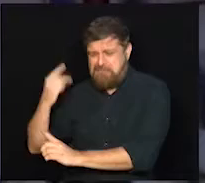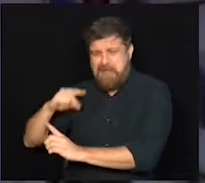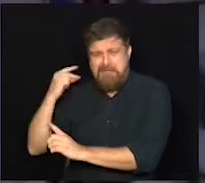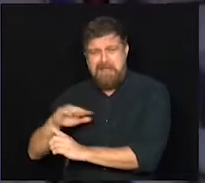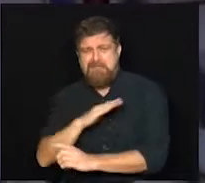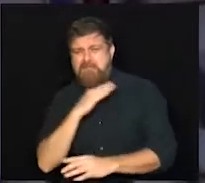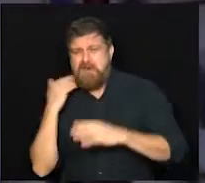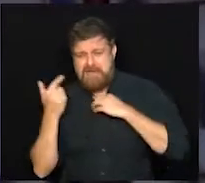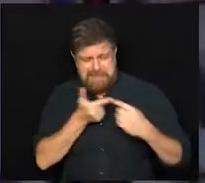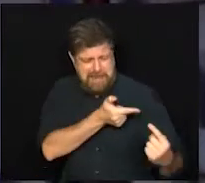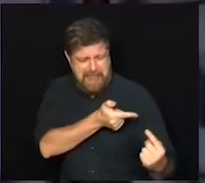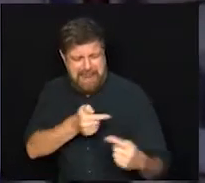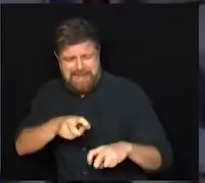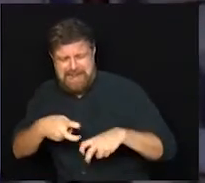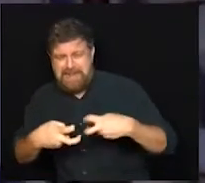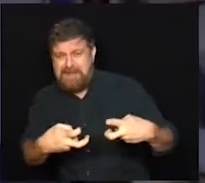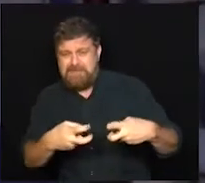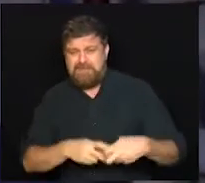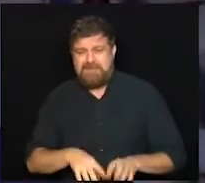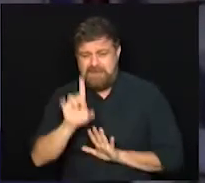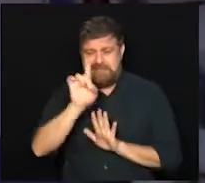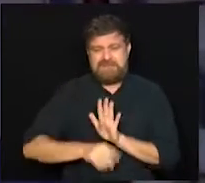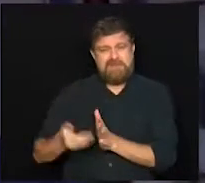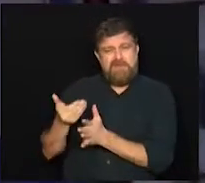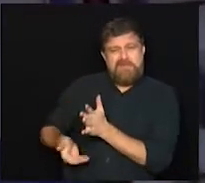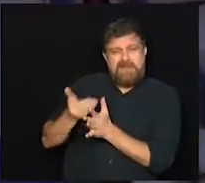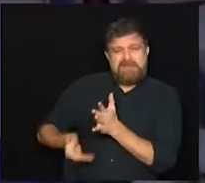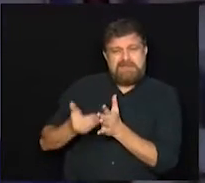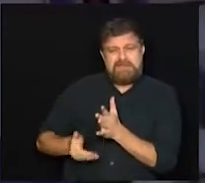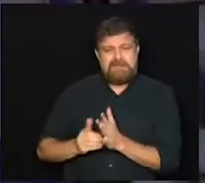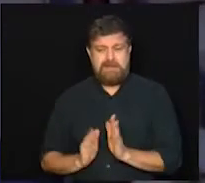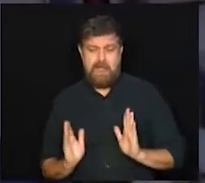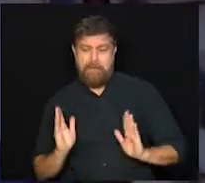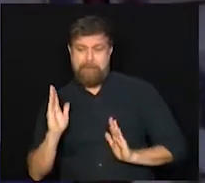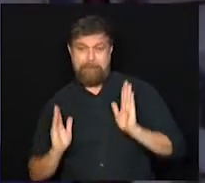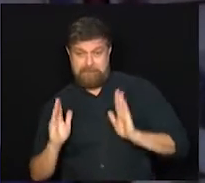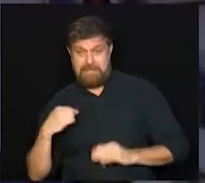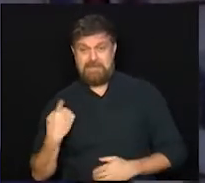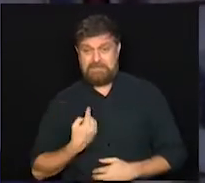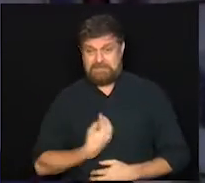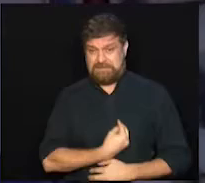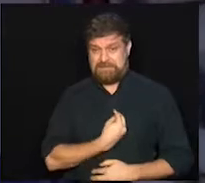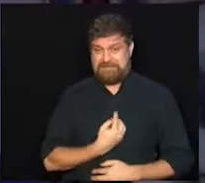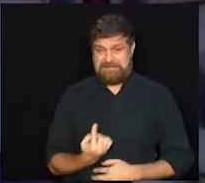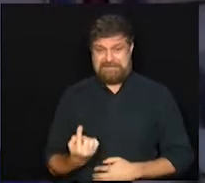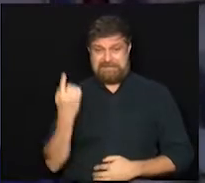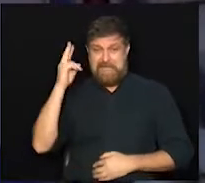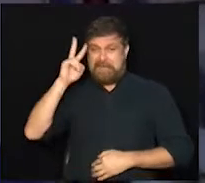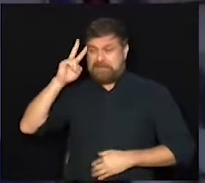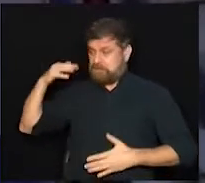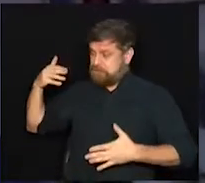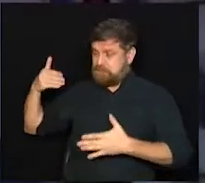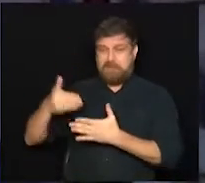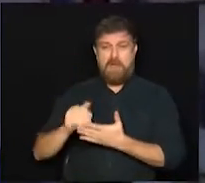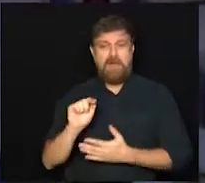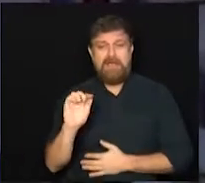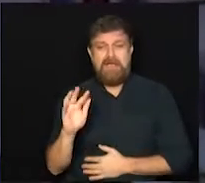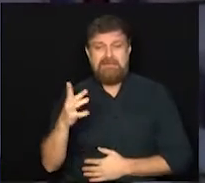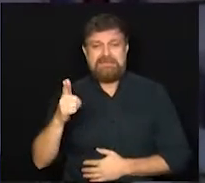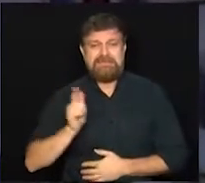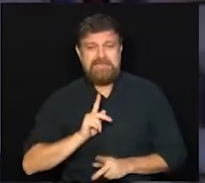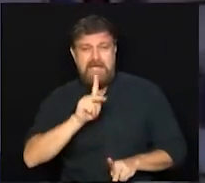história de sem direitos, né? Teve momentos da nossa época, da nossa história, em que se falava em